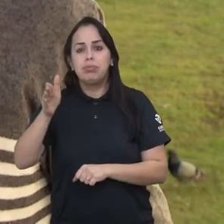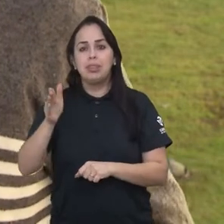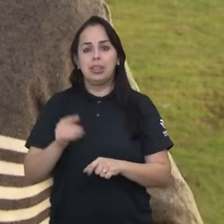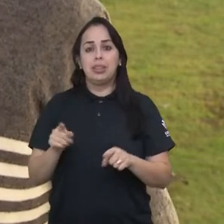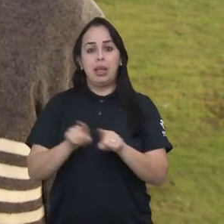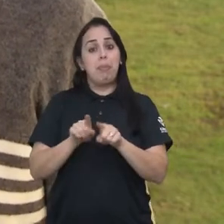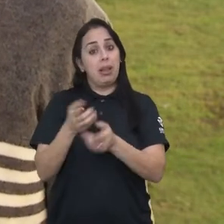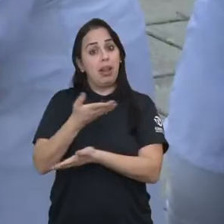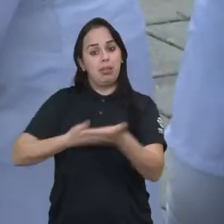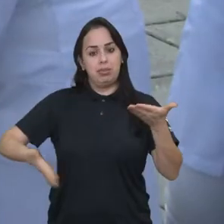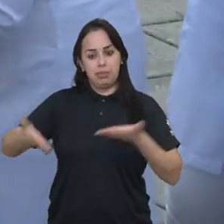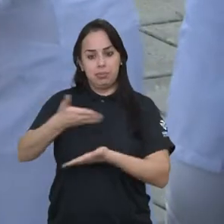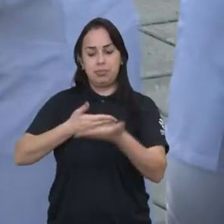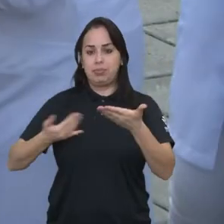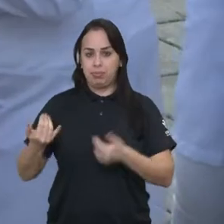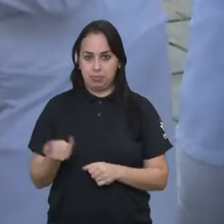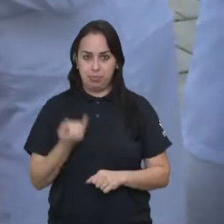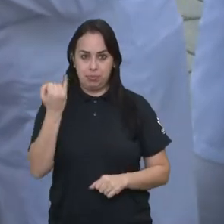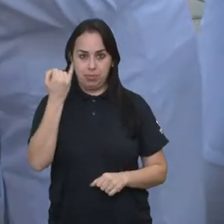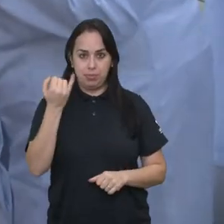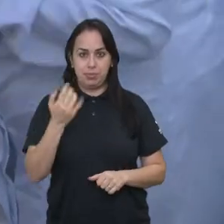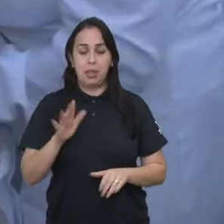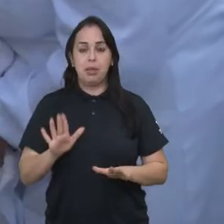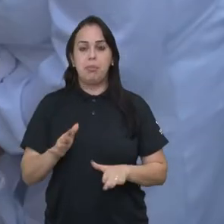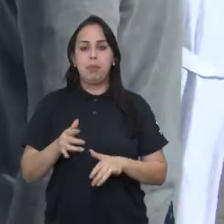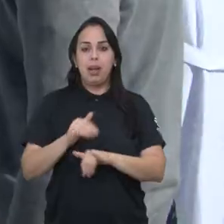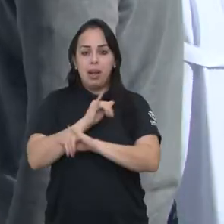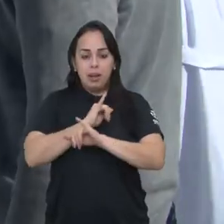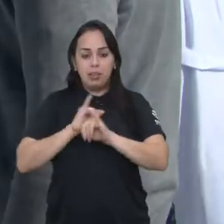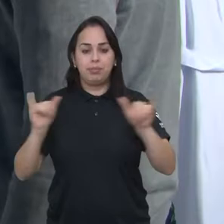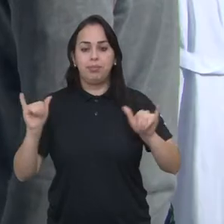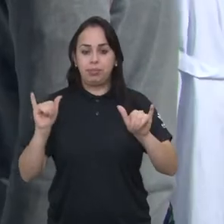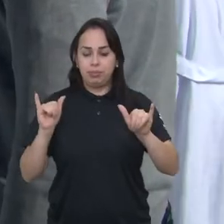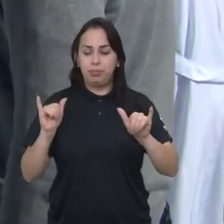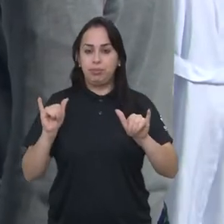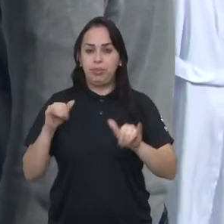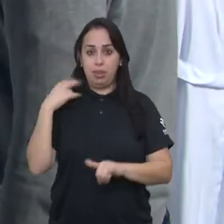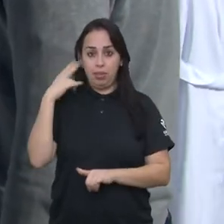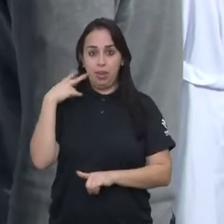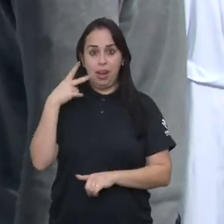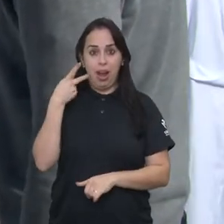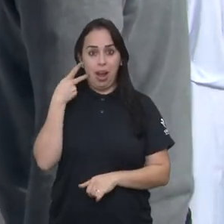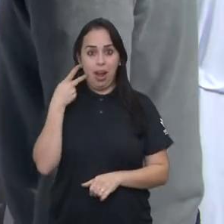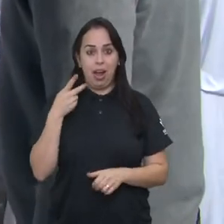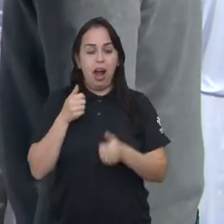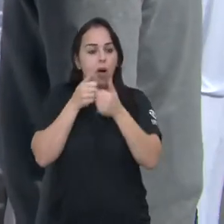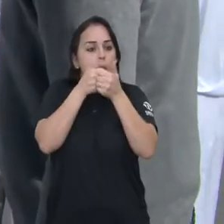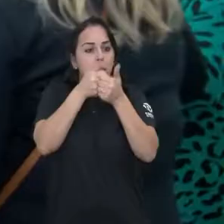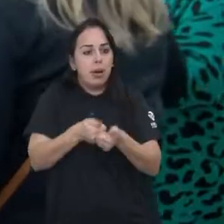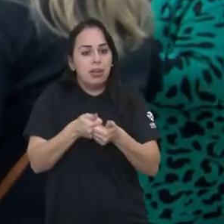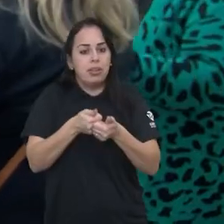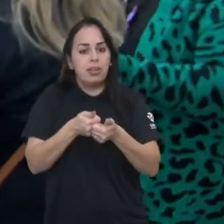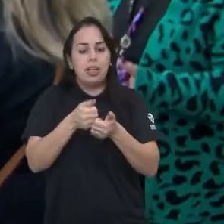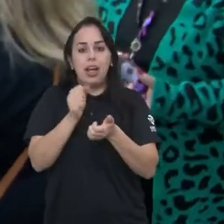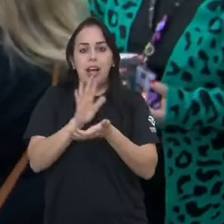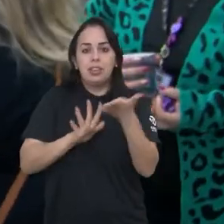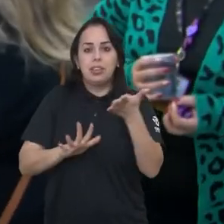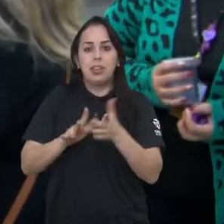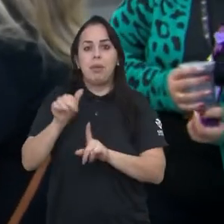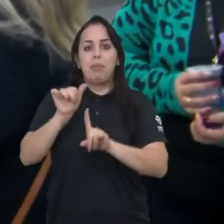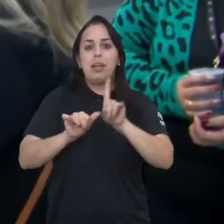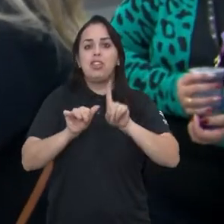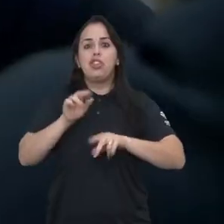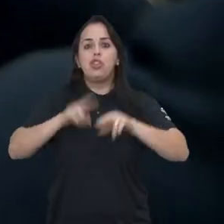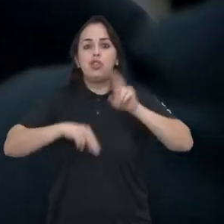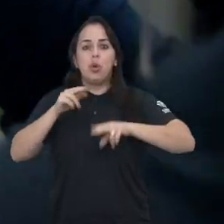mas também no seu convívio social para reforçar o trabalho preventivo o vereador também acompanhou as atividades realizadas pela campanha